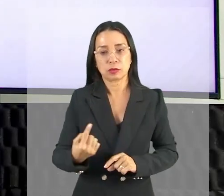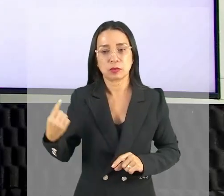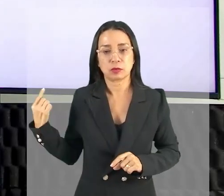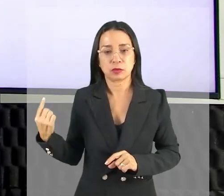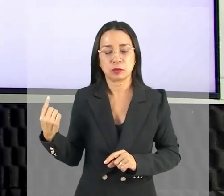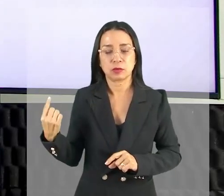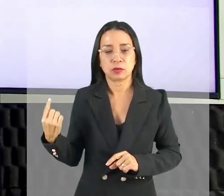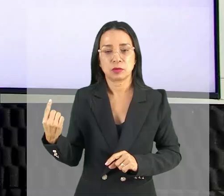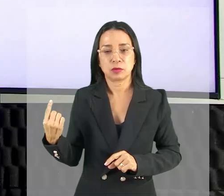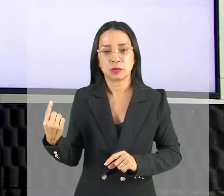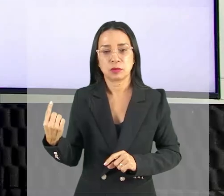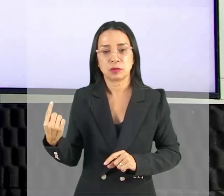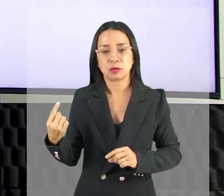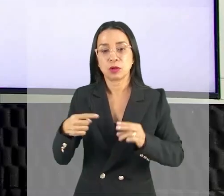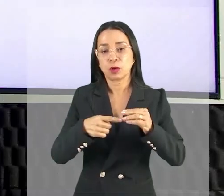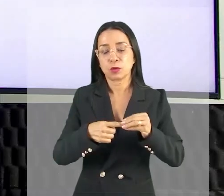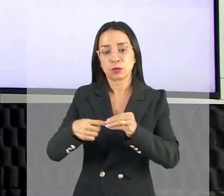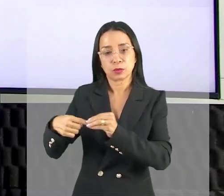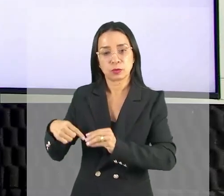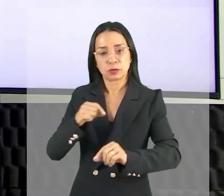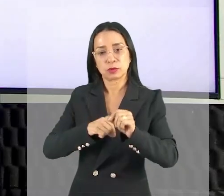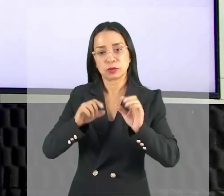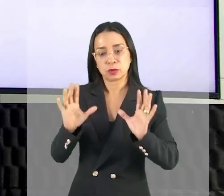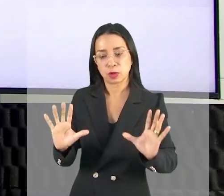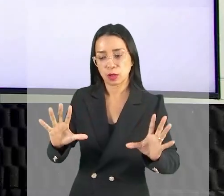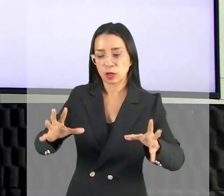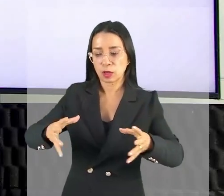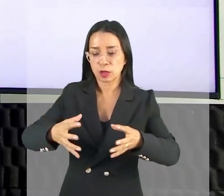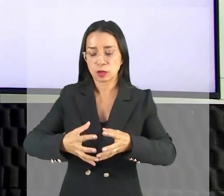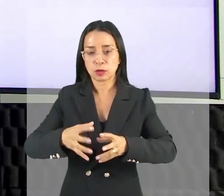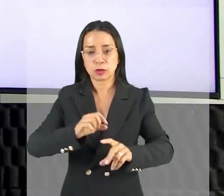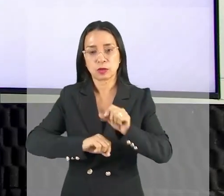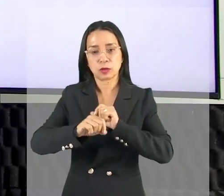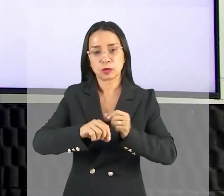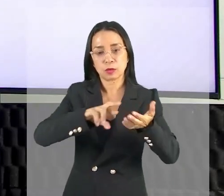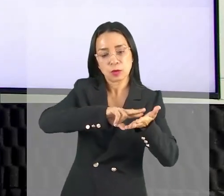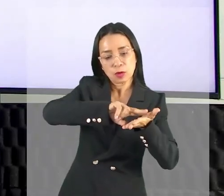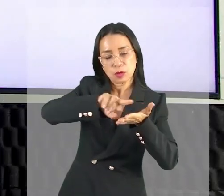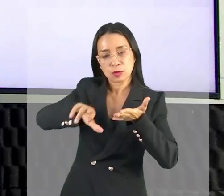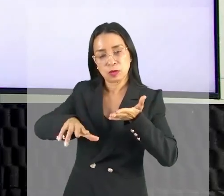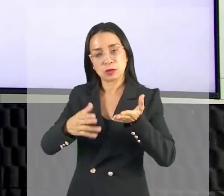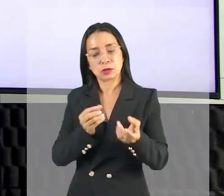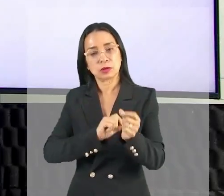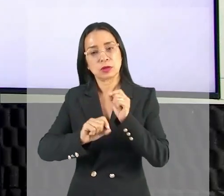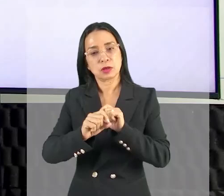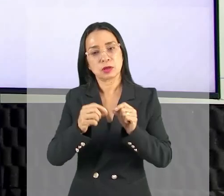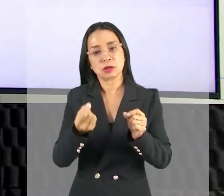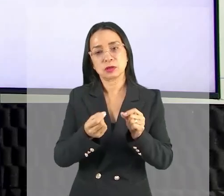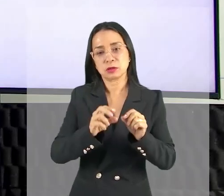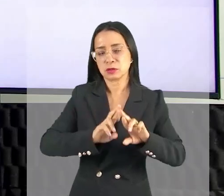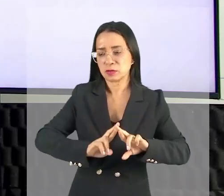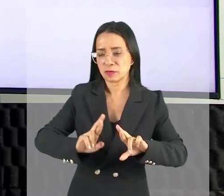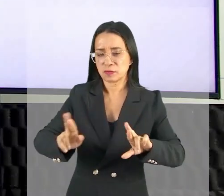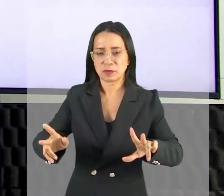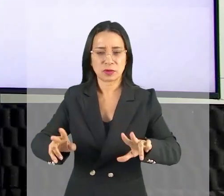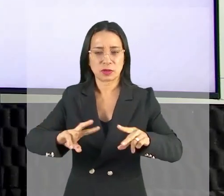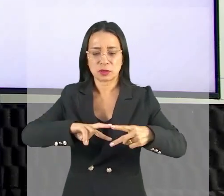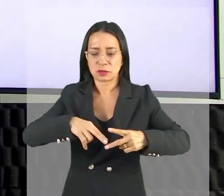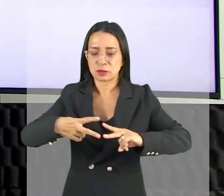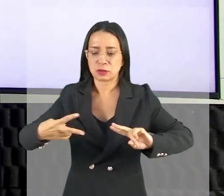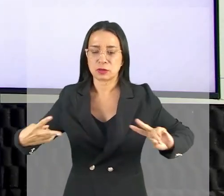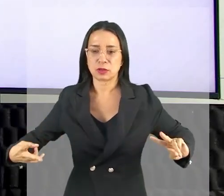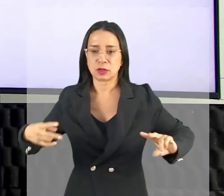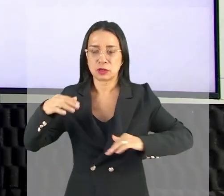ancestral, os protistas englobam seres de distintas linhagens evolutivas. Seres de